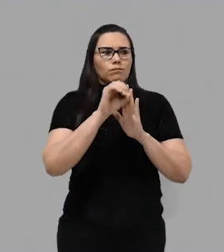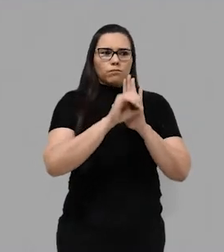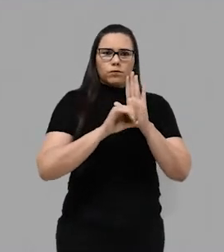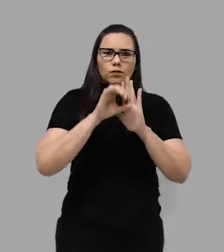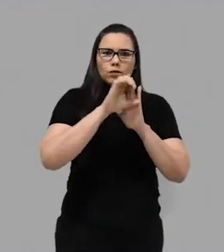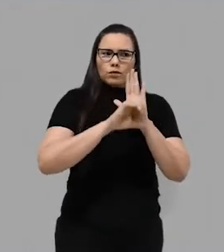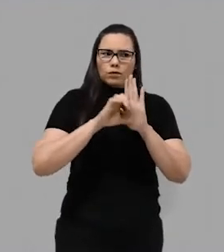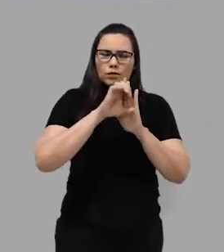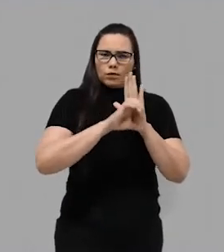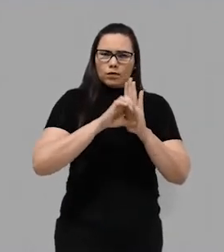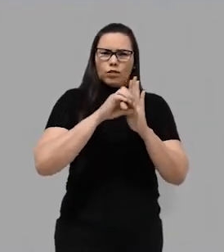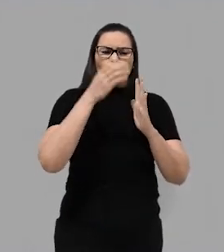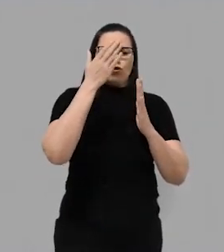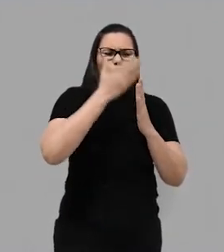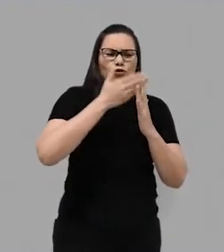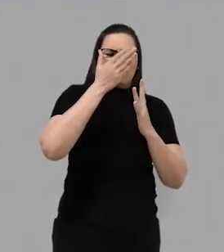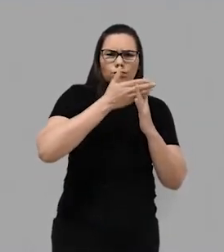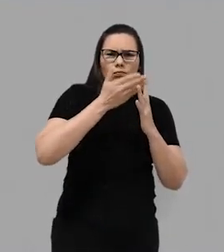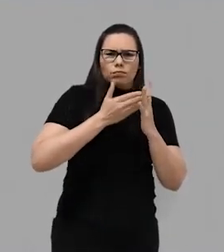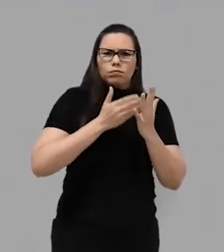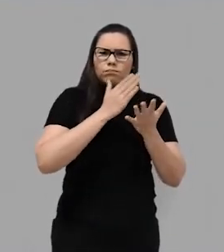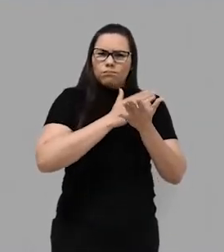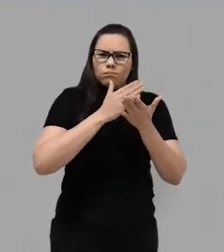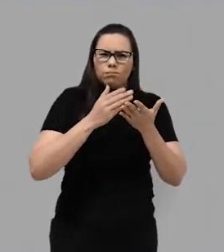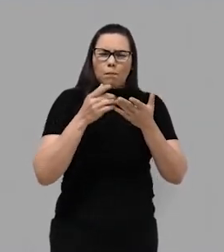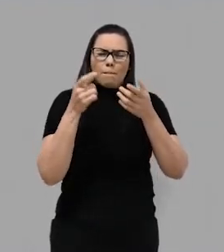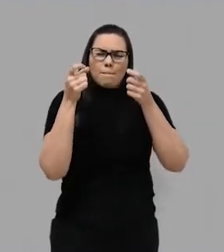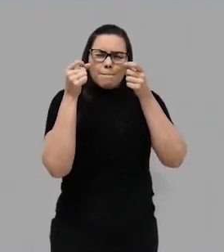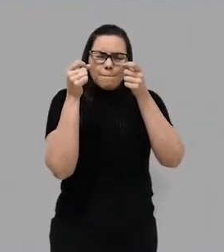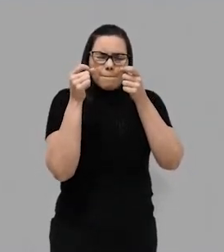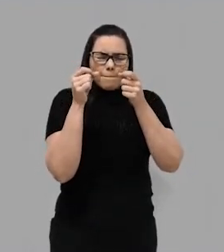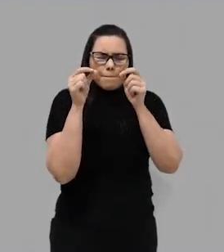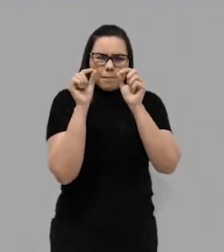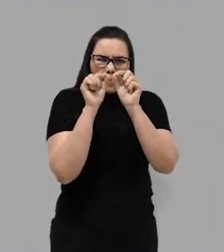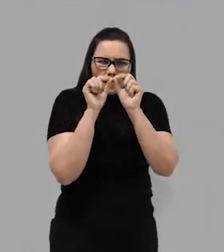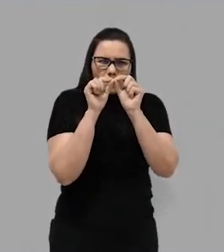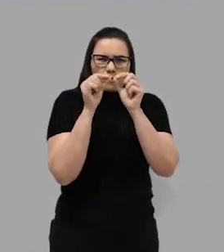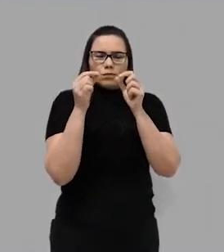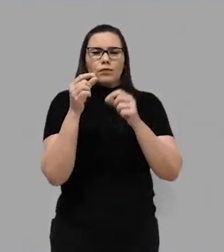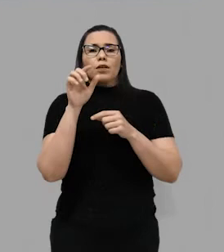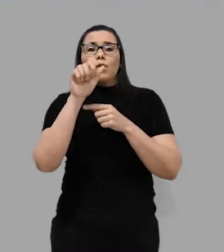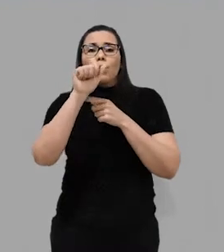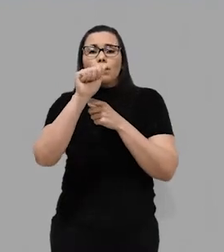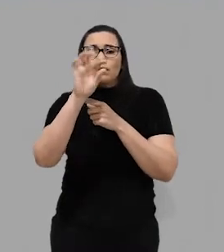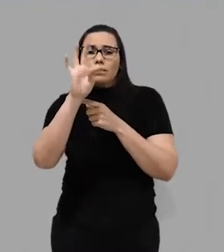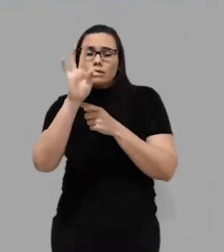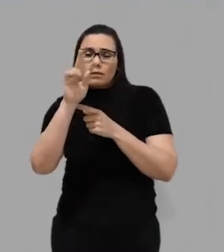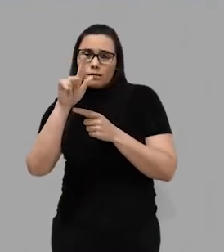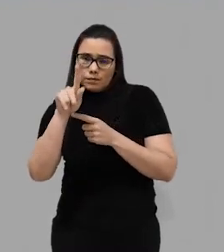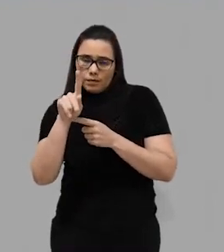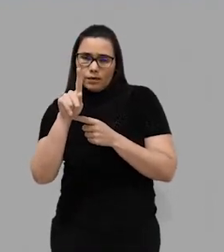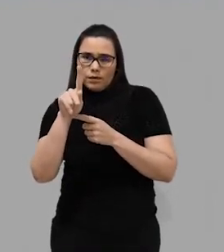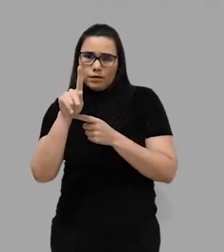pequenos pacotes, em pequenas moléculas, que a gente chama de ATP, ok? E aí todo e qualquer tipo